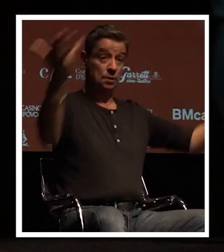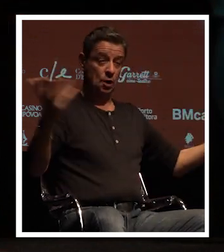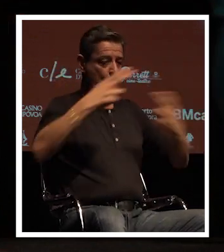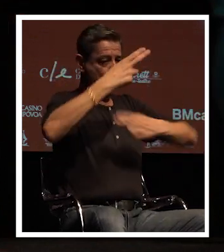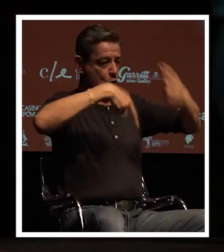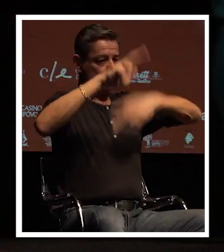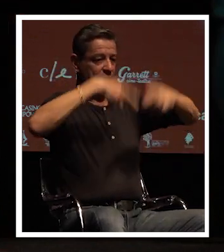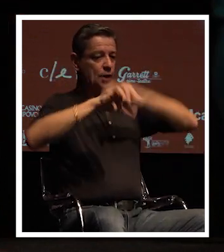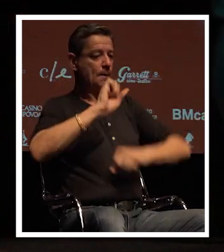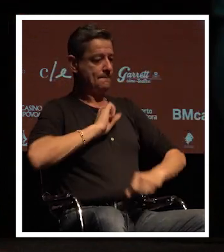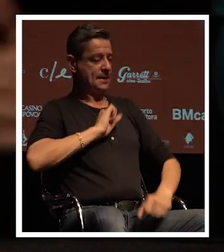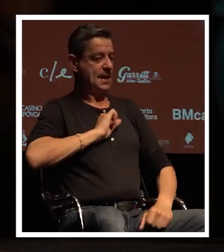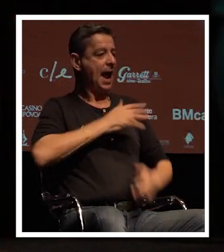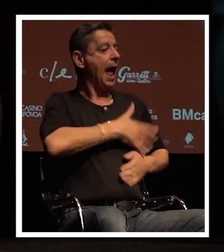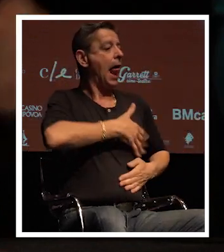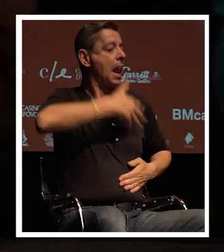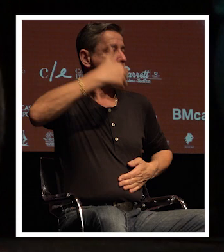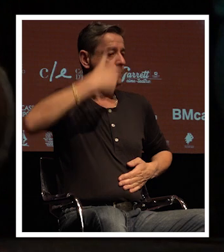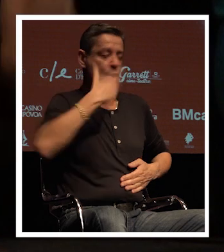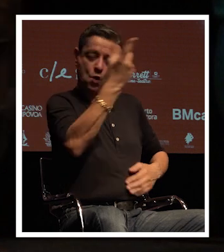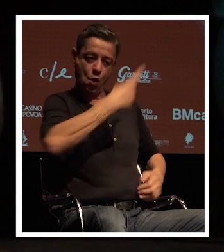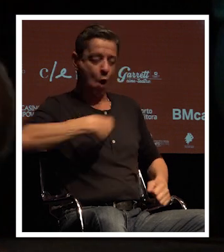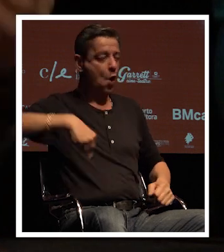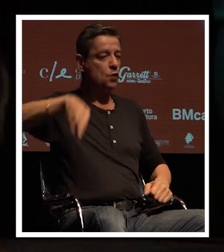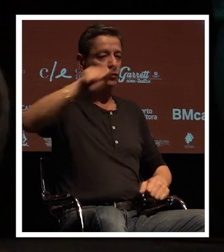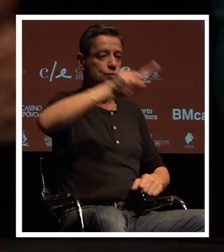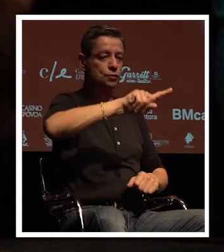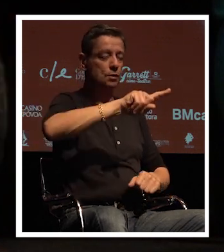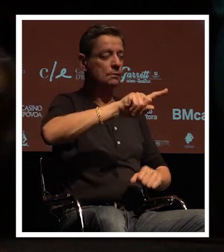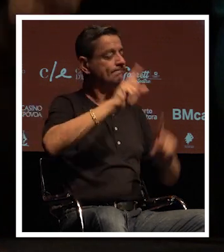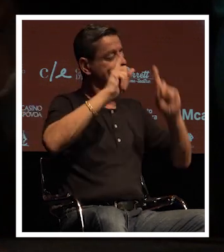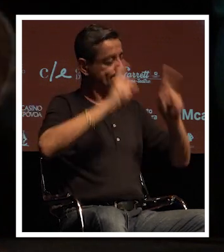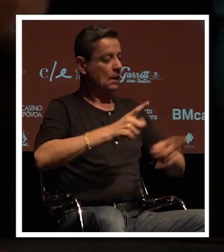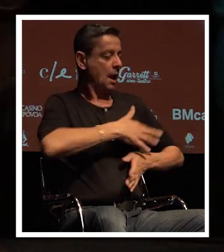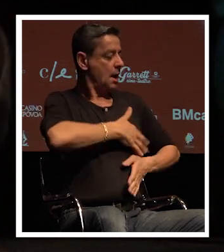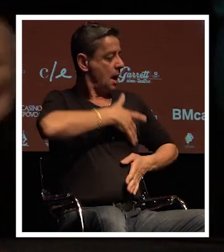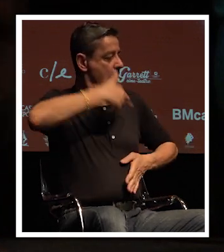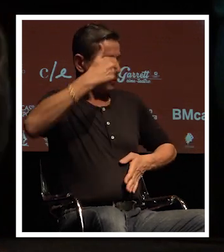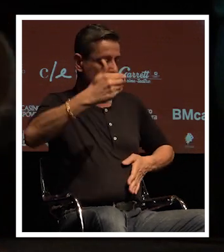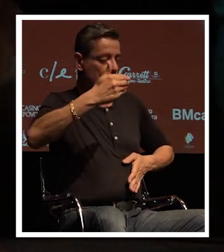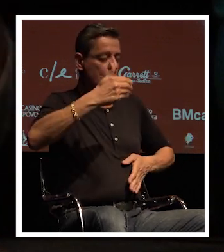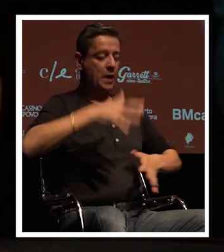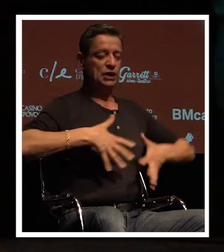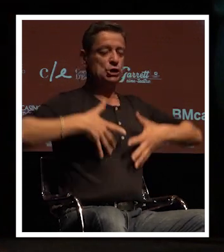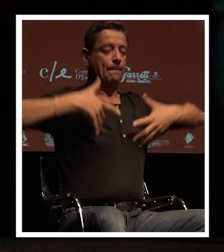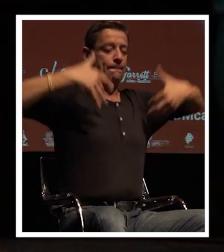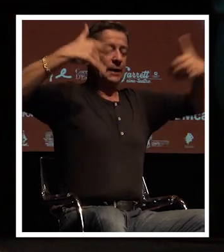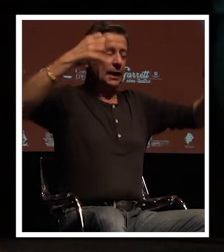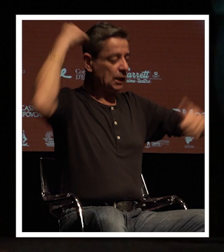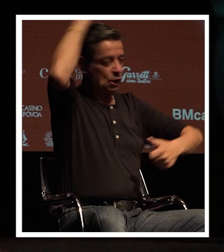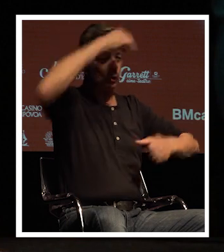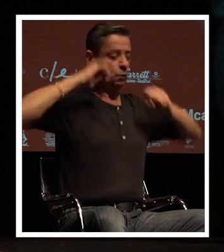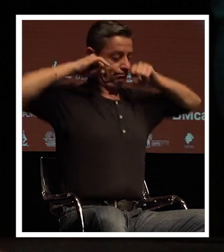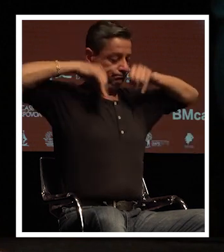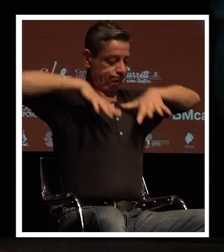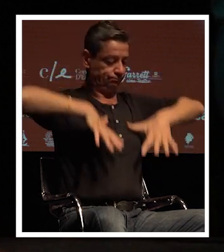construiram a minha alma porque nós somos não neste princípio Agostiniano dualista de alma corpo mas do do Espírito uma coisa alma